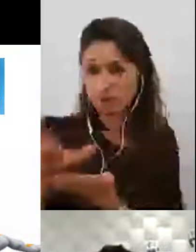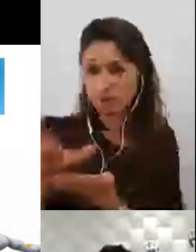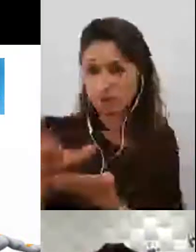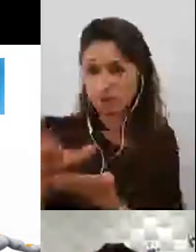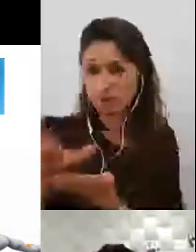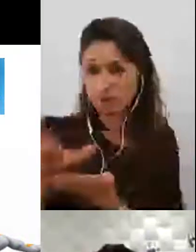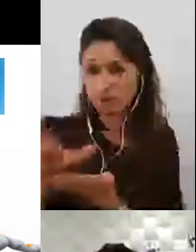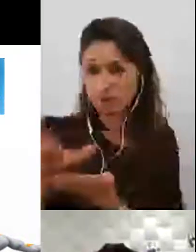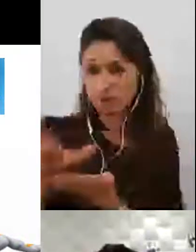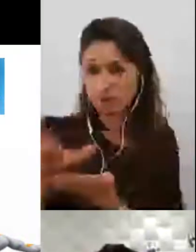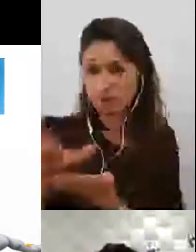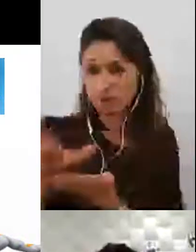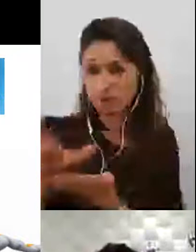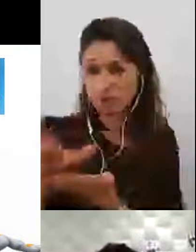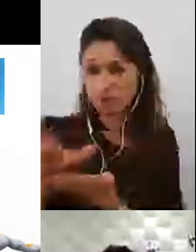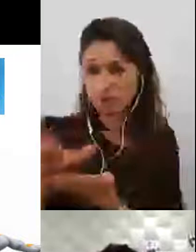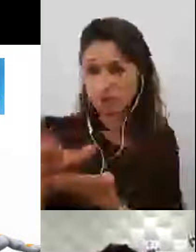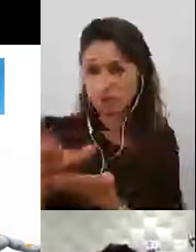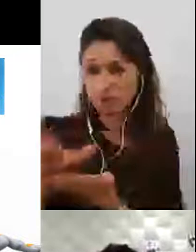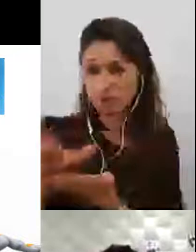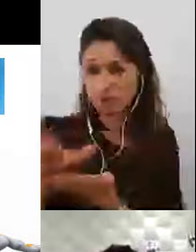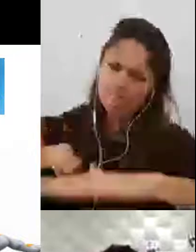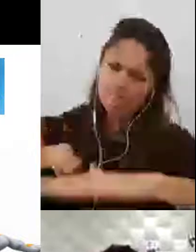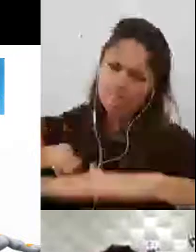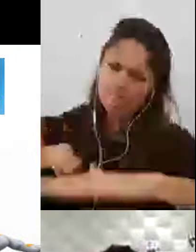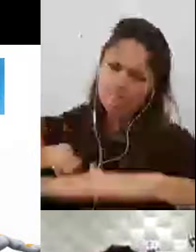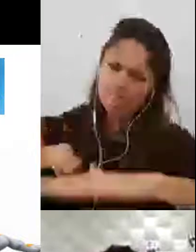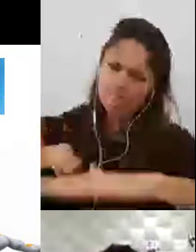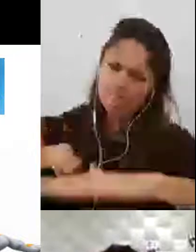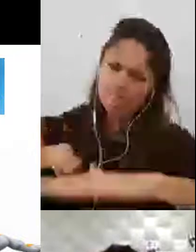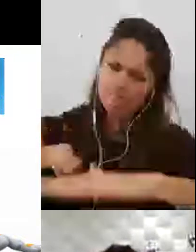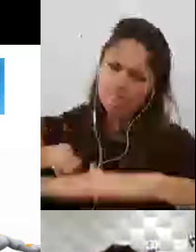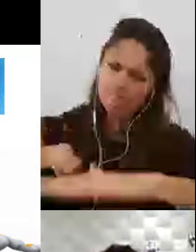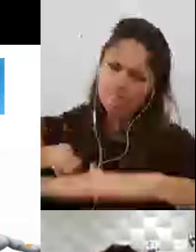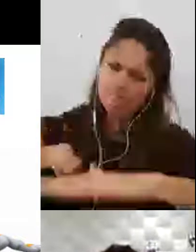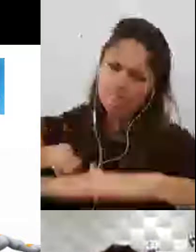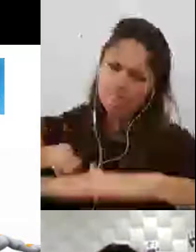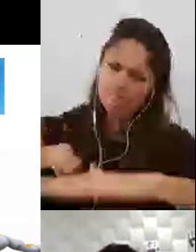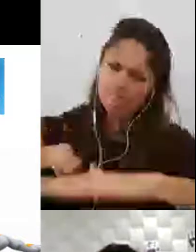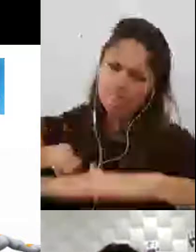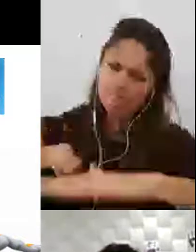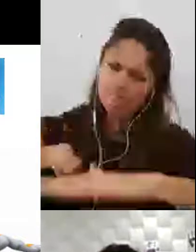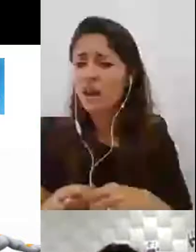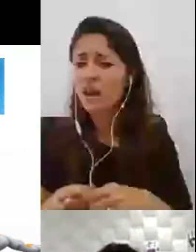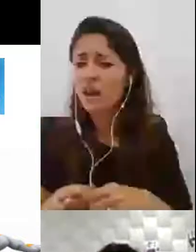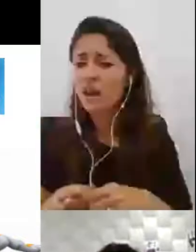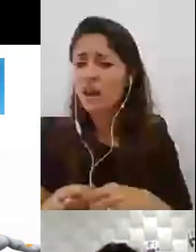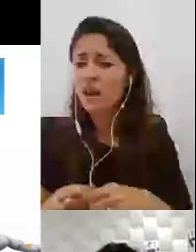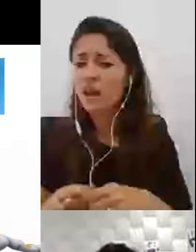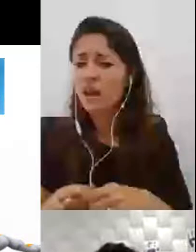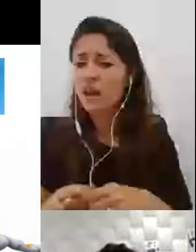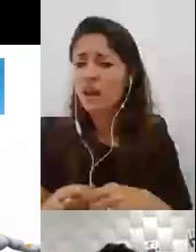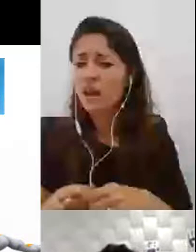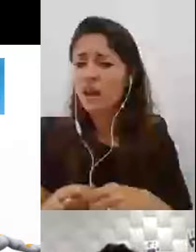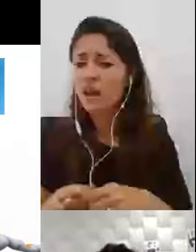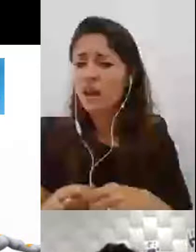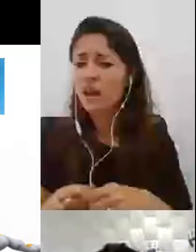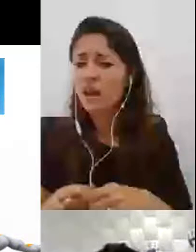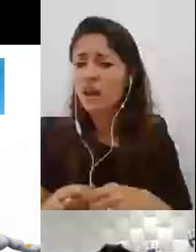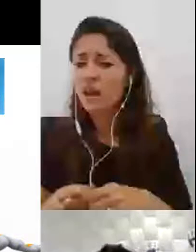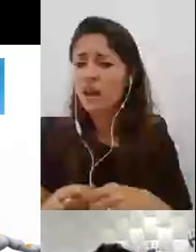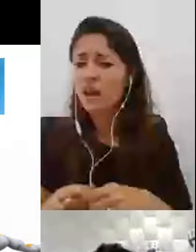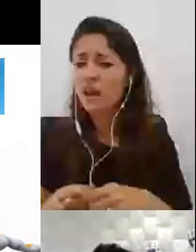nós investimos. Por quê? Porque nós sabemos que investindo esse conceito, esse processo, isso não se torna caro, né? A gente vai minimizar todos